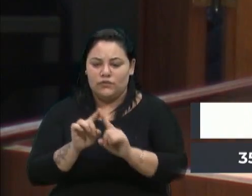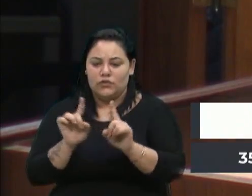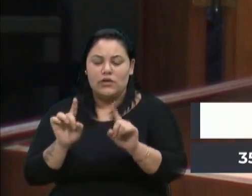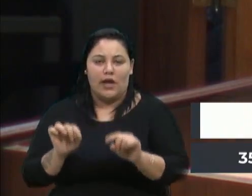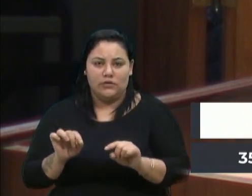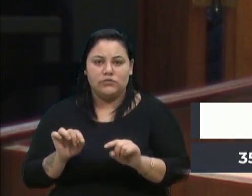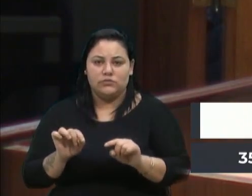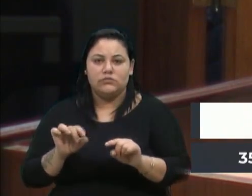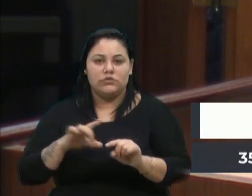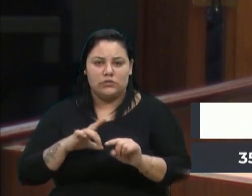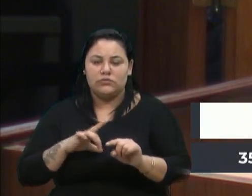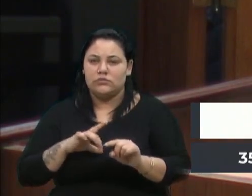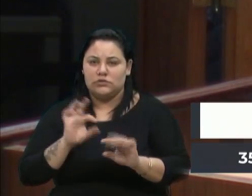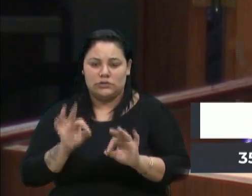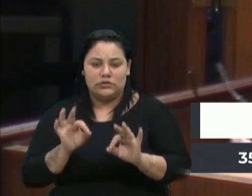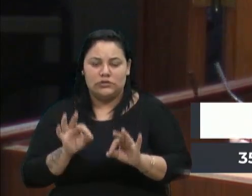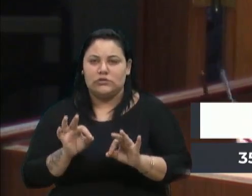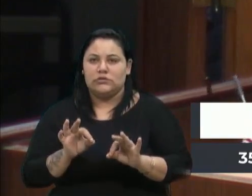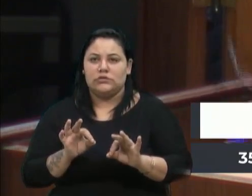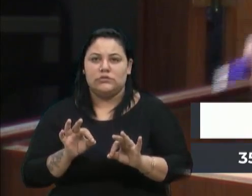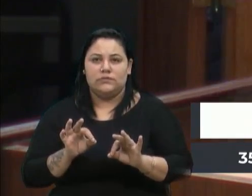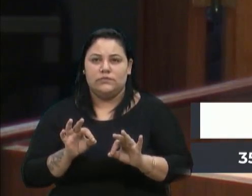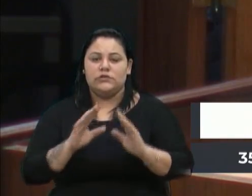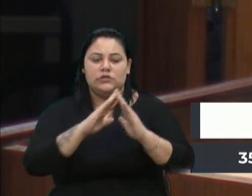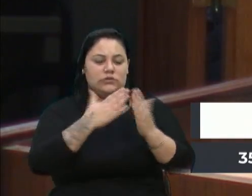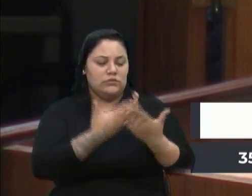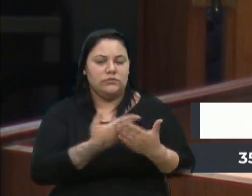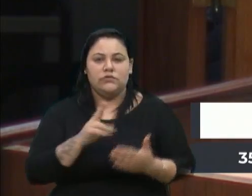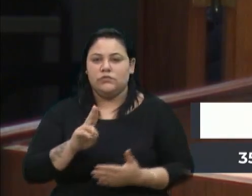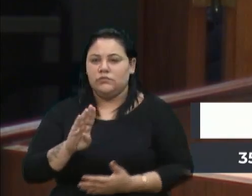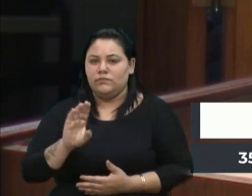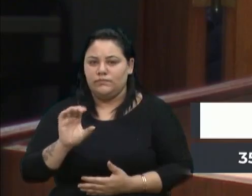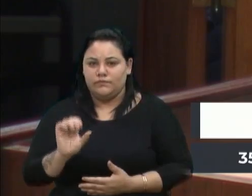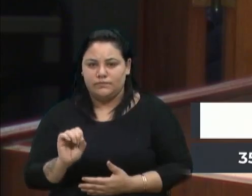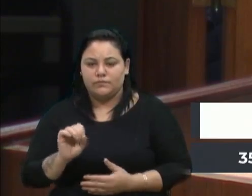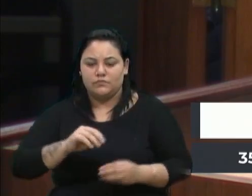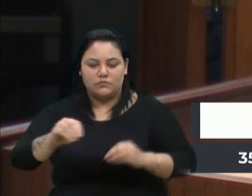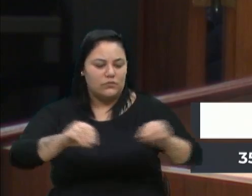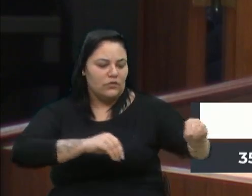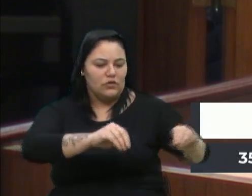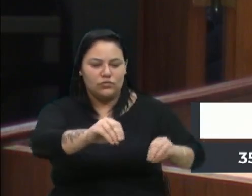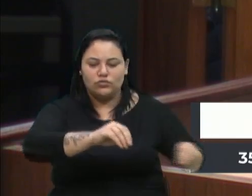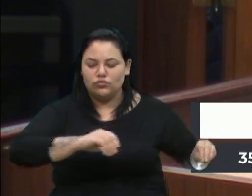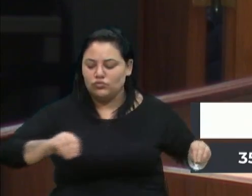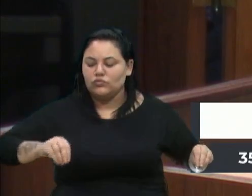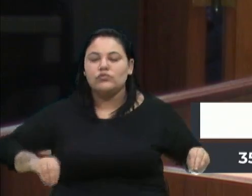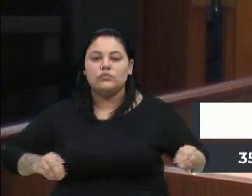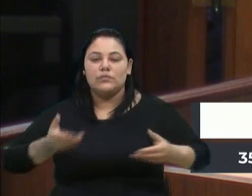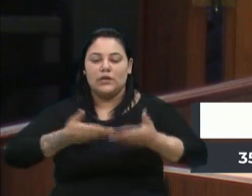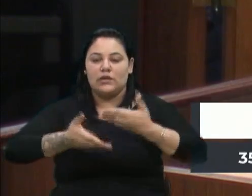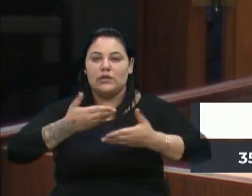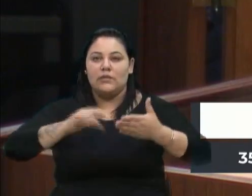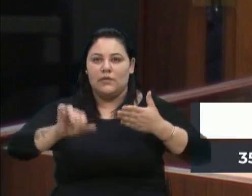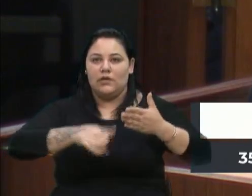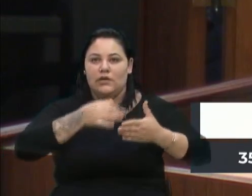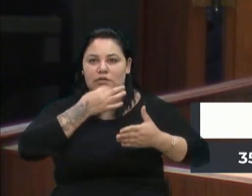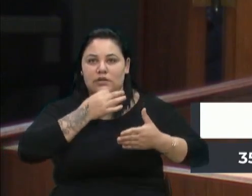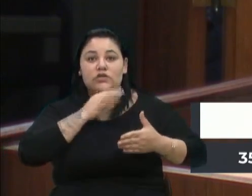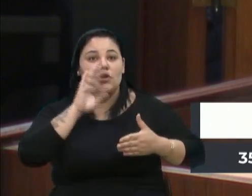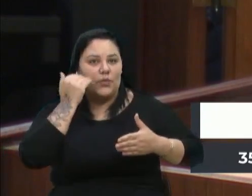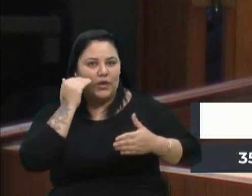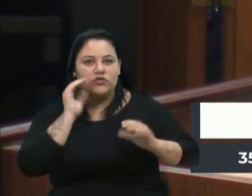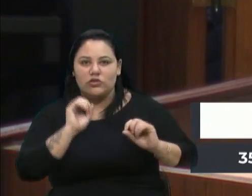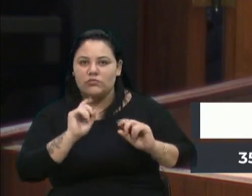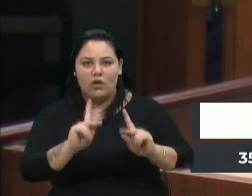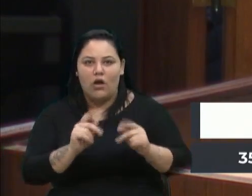estar em escolas, UBS, vão estar deslocados para ajudar a melhorar a cidade. Eu compreendo, eu entendi, não se preocupem.